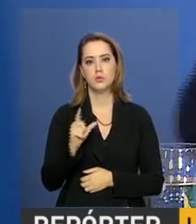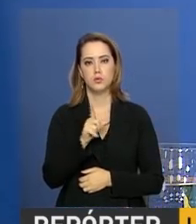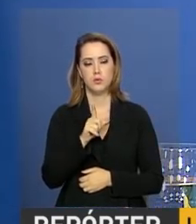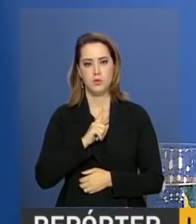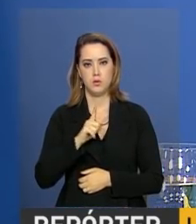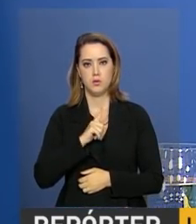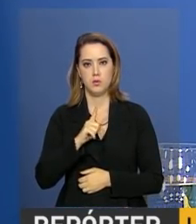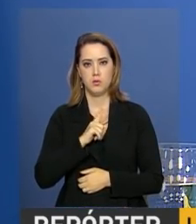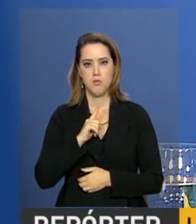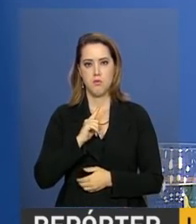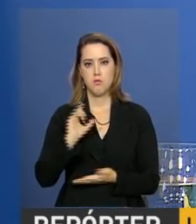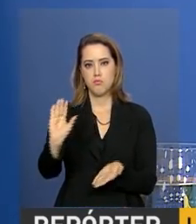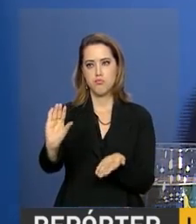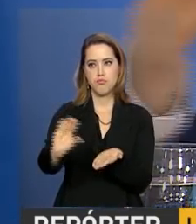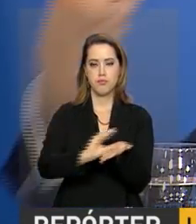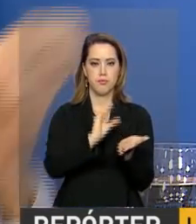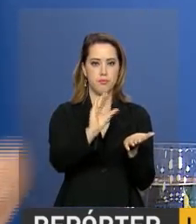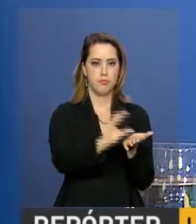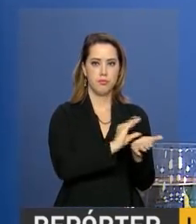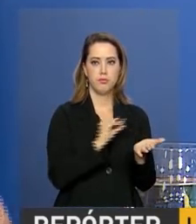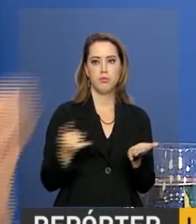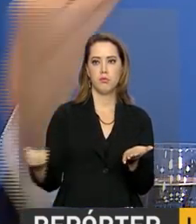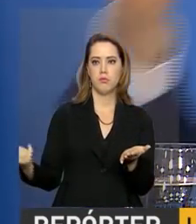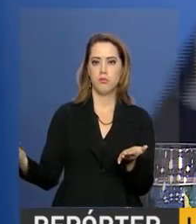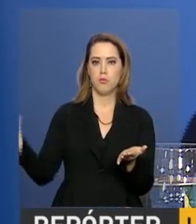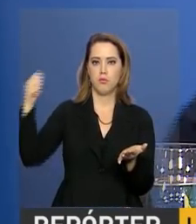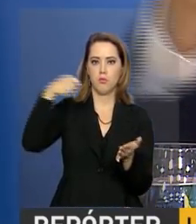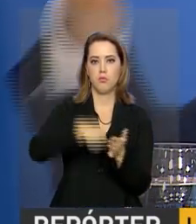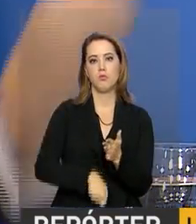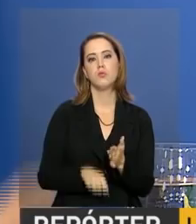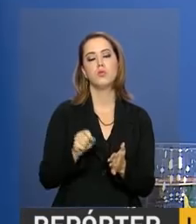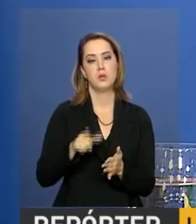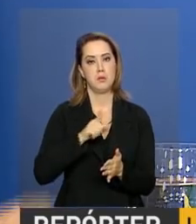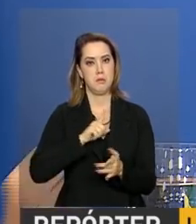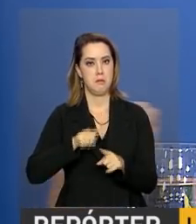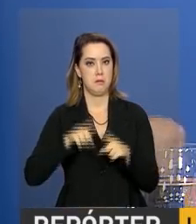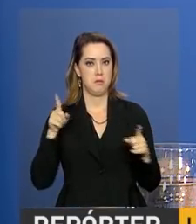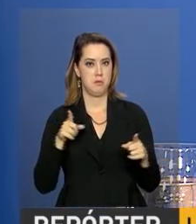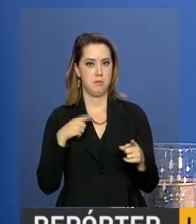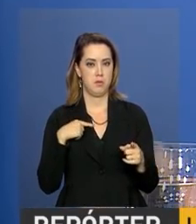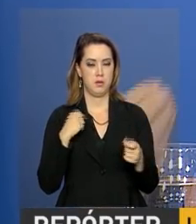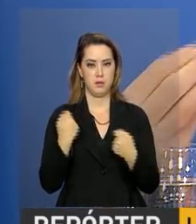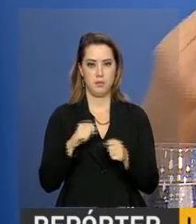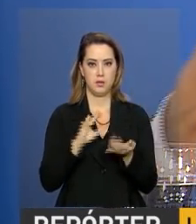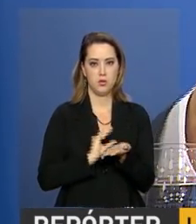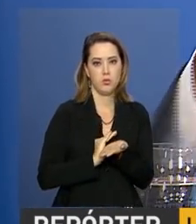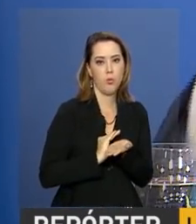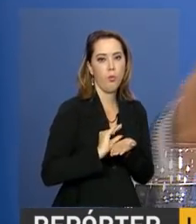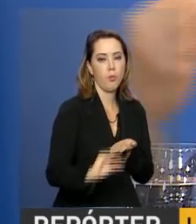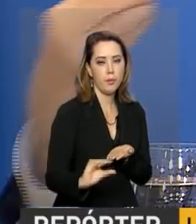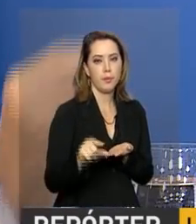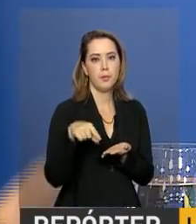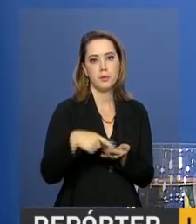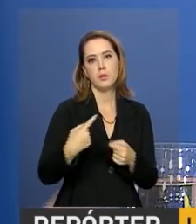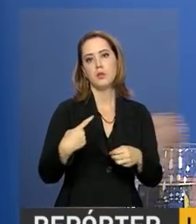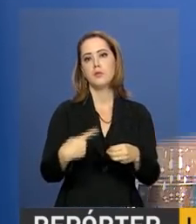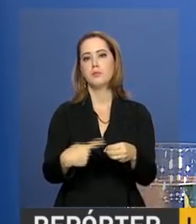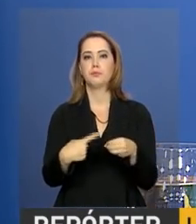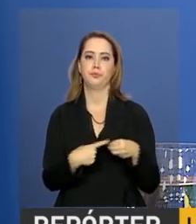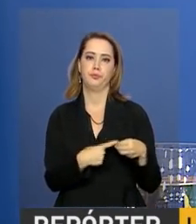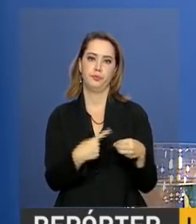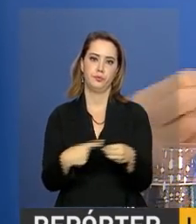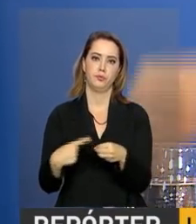arrecadação que arrecada o imposto, mas uma parte disso pertence aos municípios, por exemplo. Isto